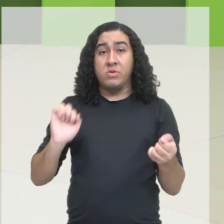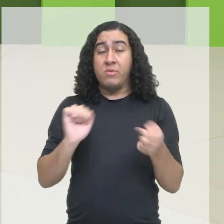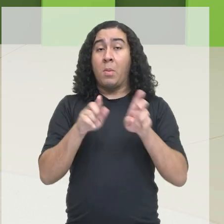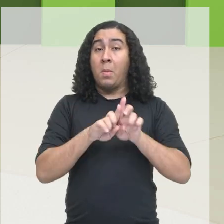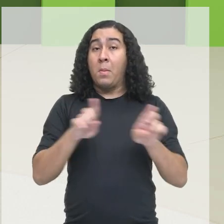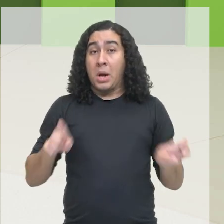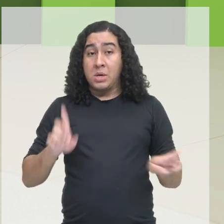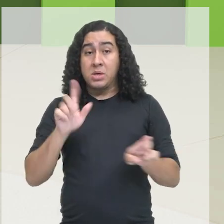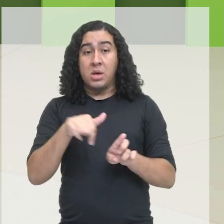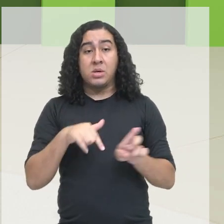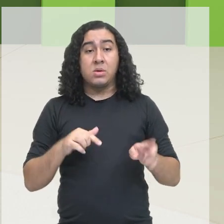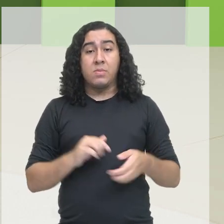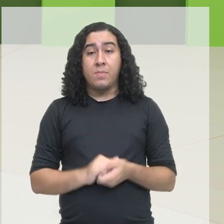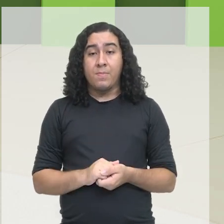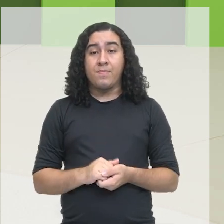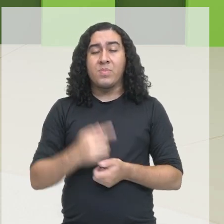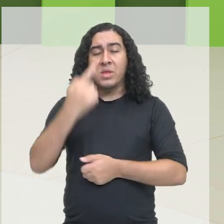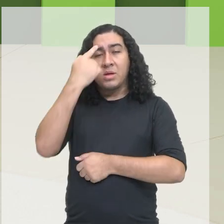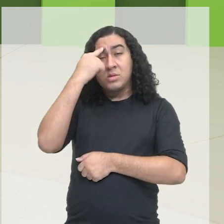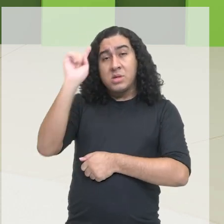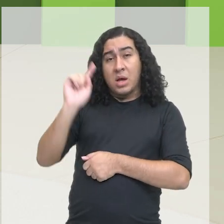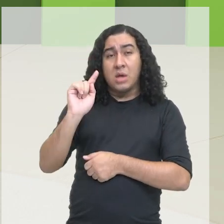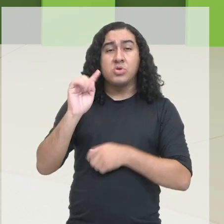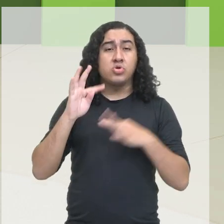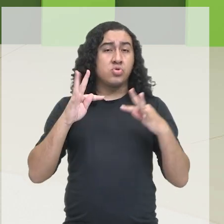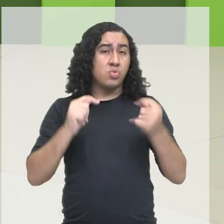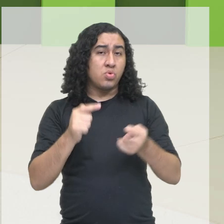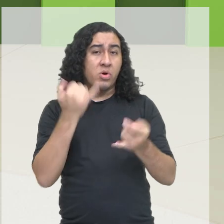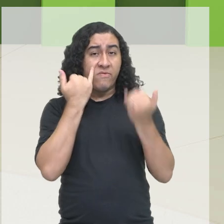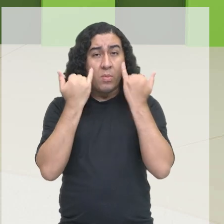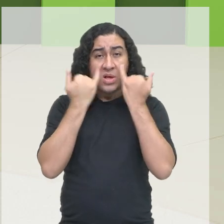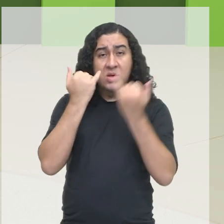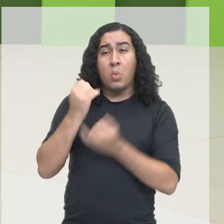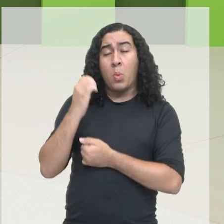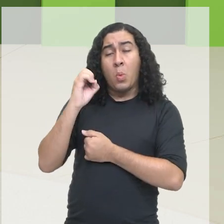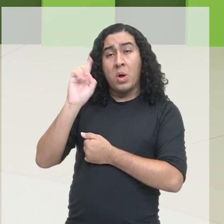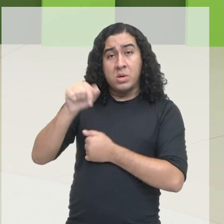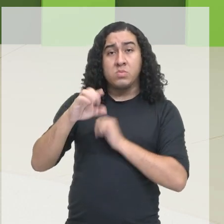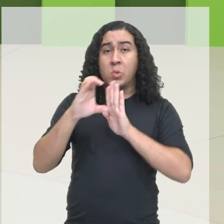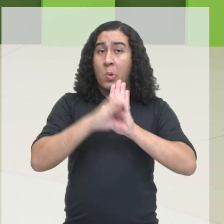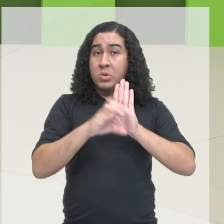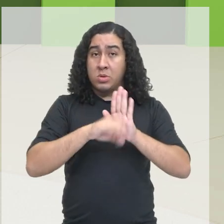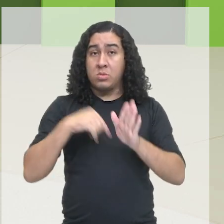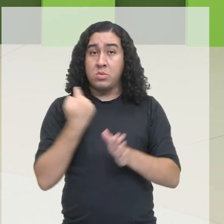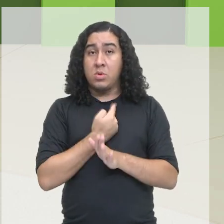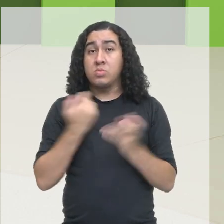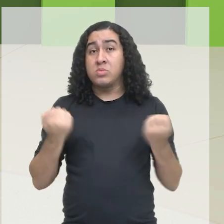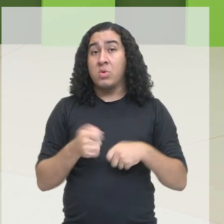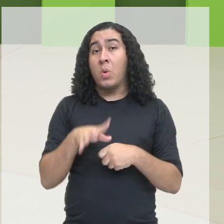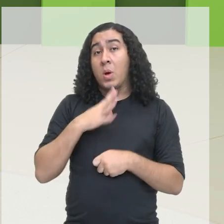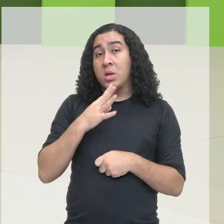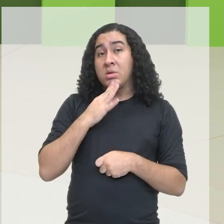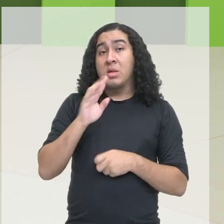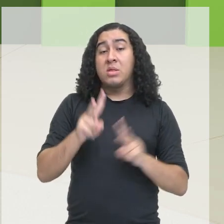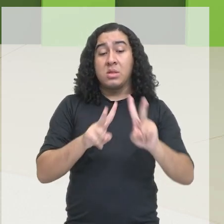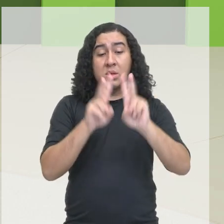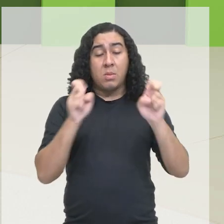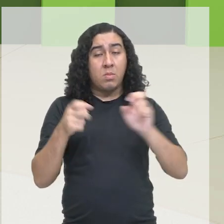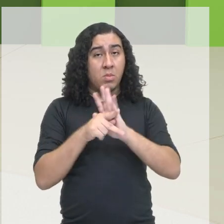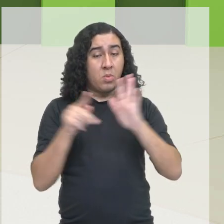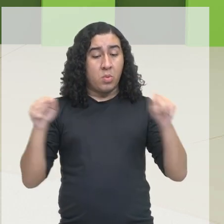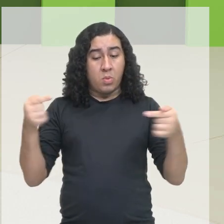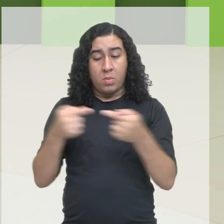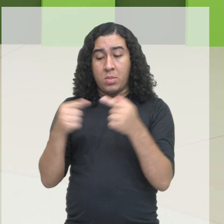respostas, essas ideias, essas informações, a gente tem através de todos os estudos